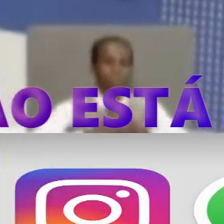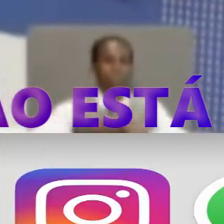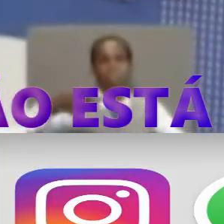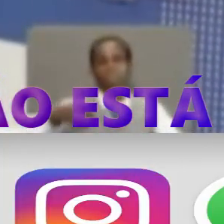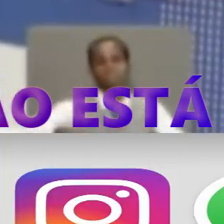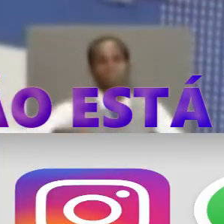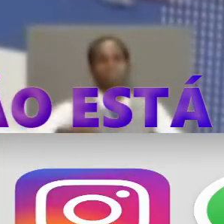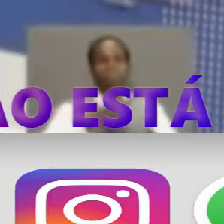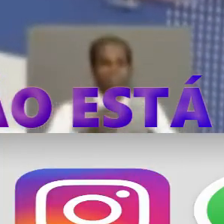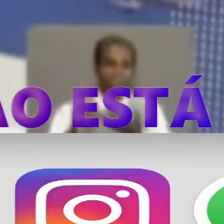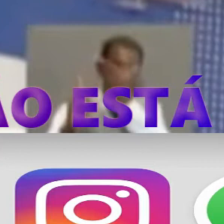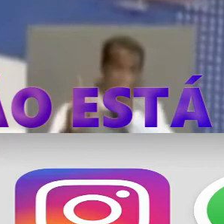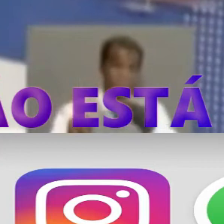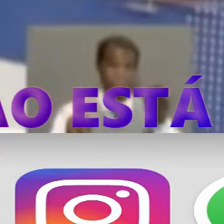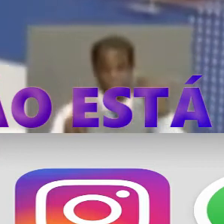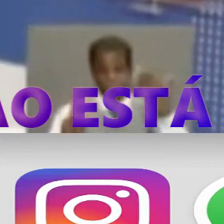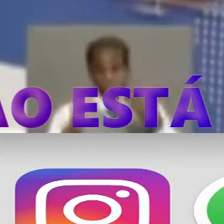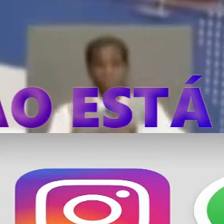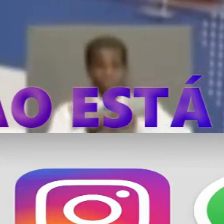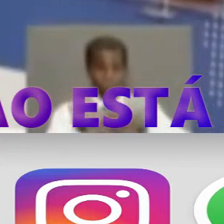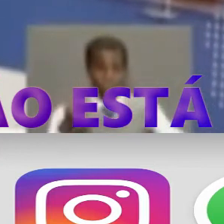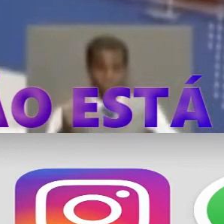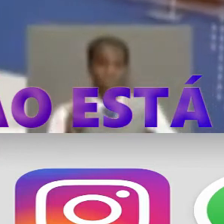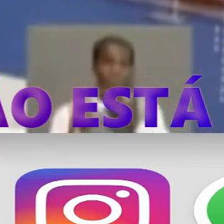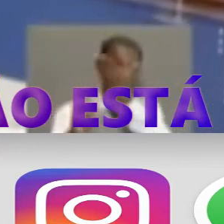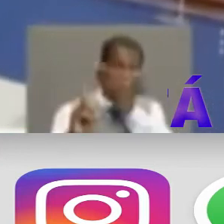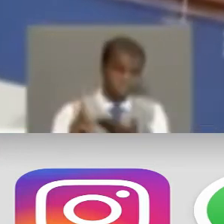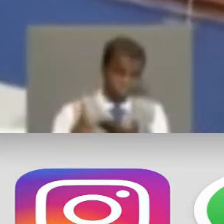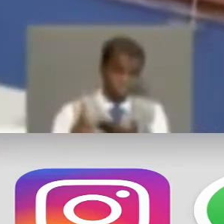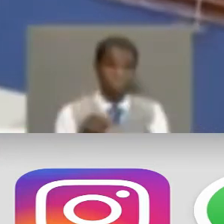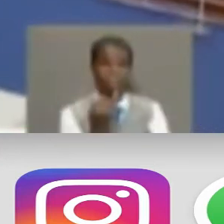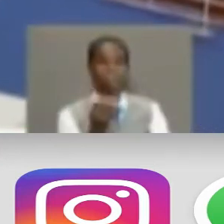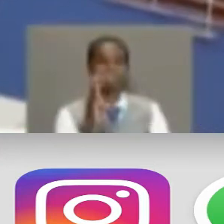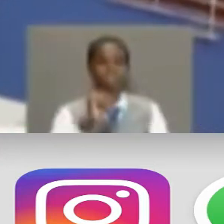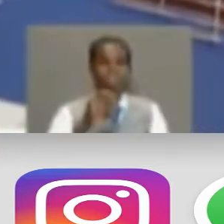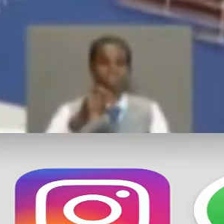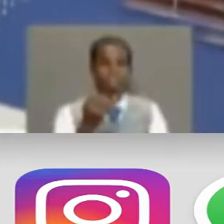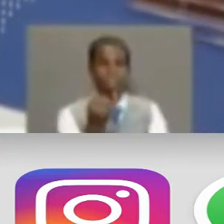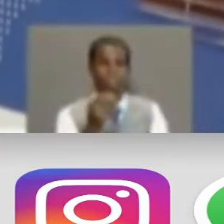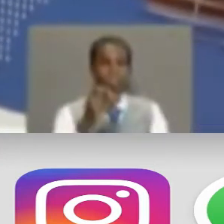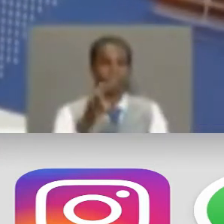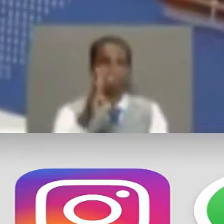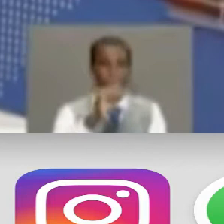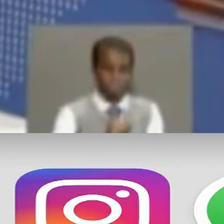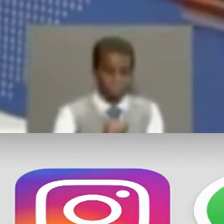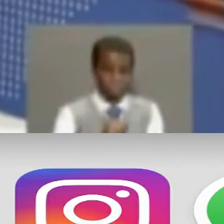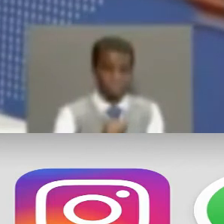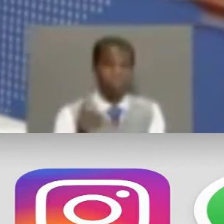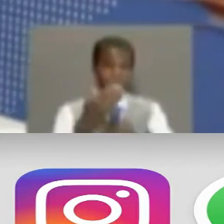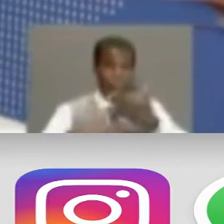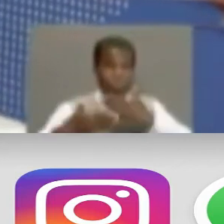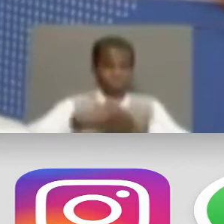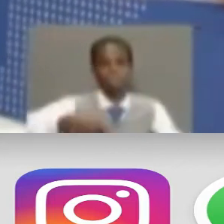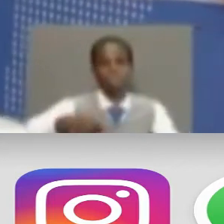orientação, de uma deliberação, do acordo do Tribunal Constitucional. É o funcionamento normal desta força política. Portanto, aqui, de